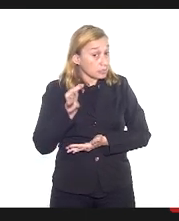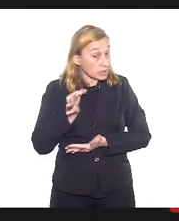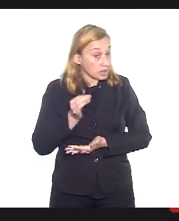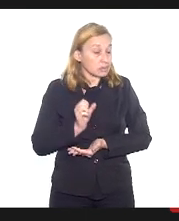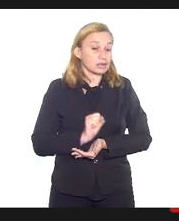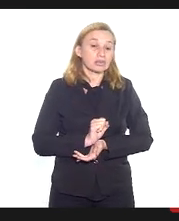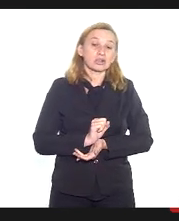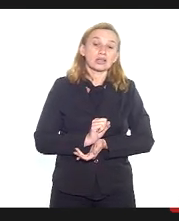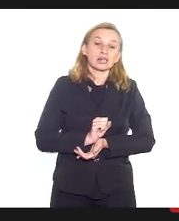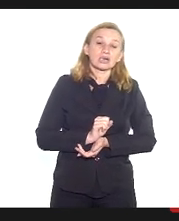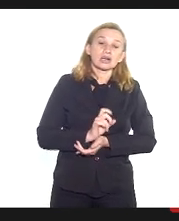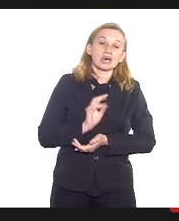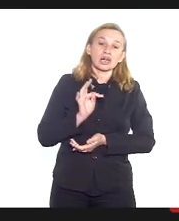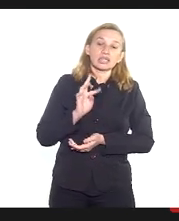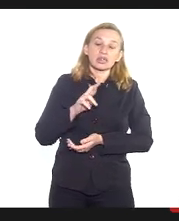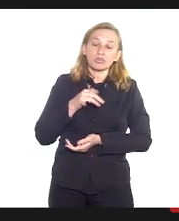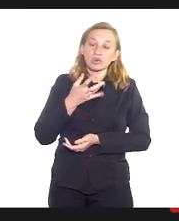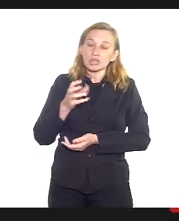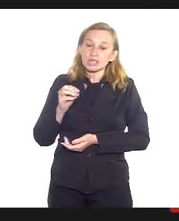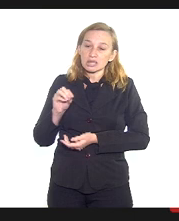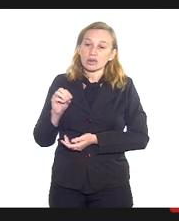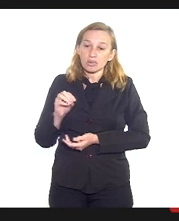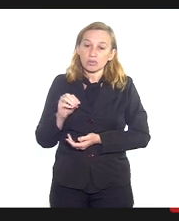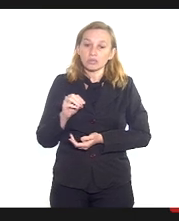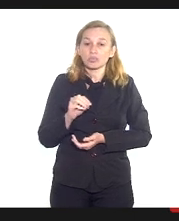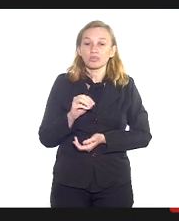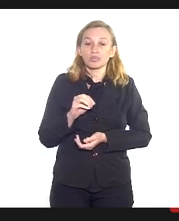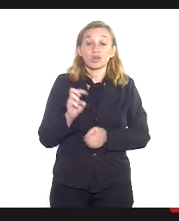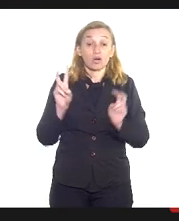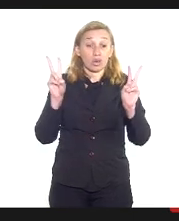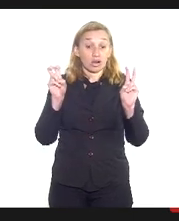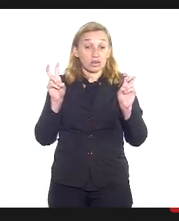para as atribuições acessórias no que diz respeito